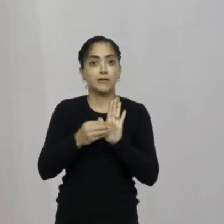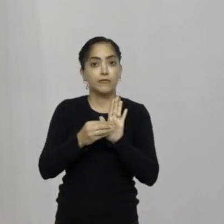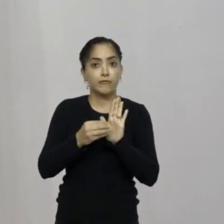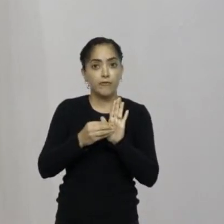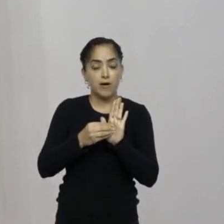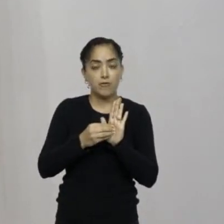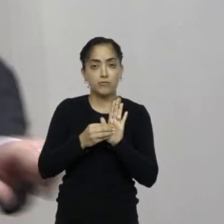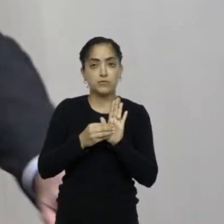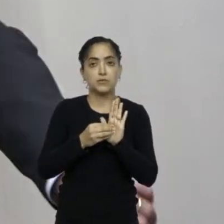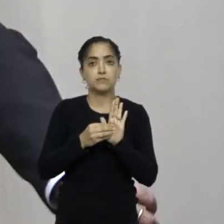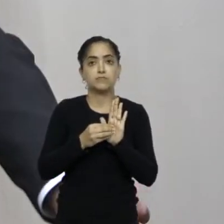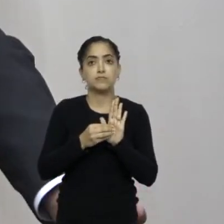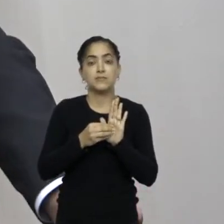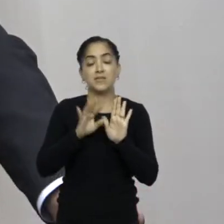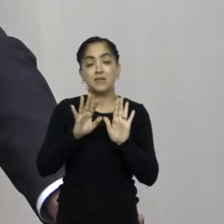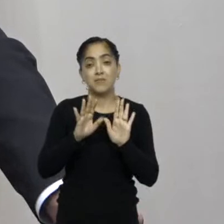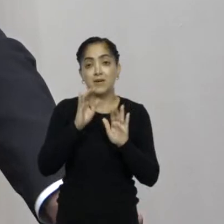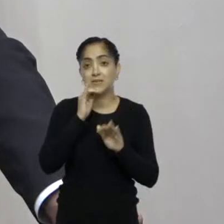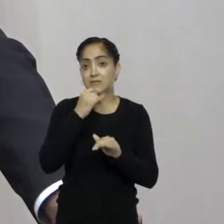Mas, infelizmente,